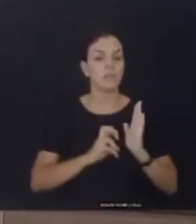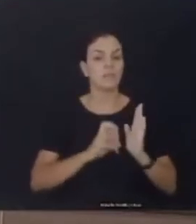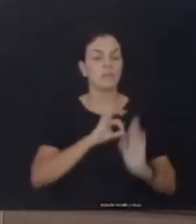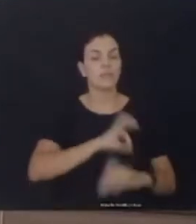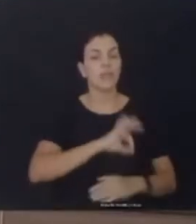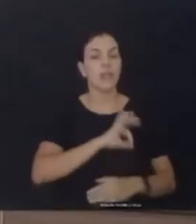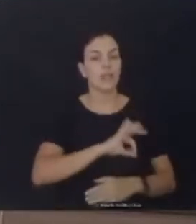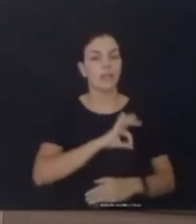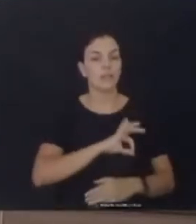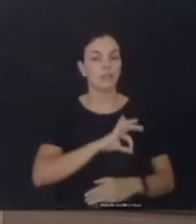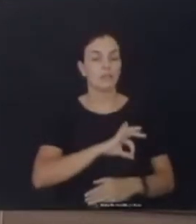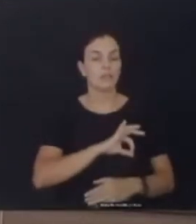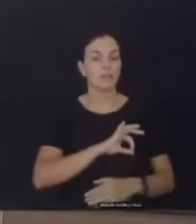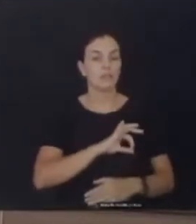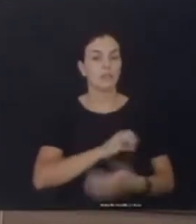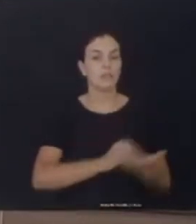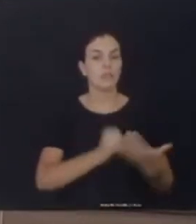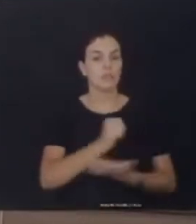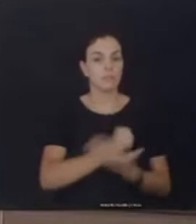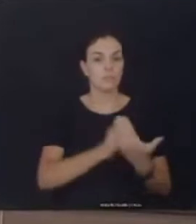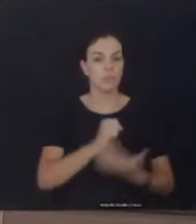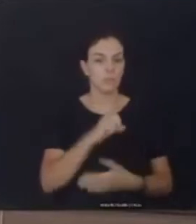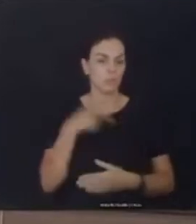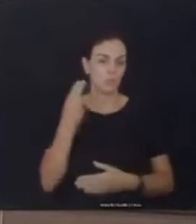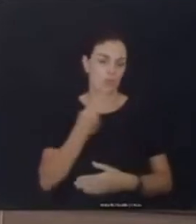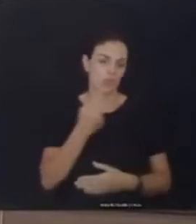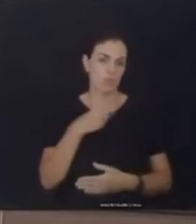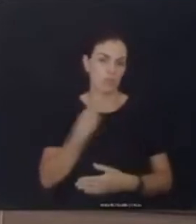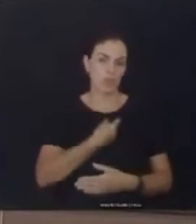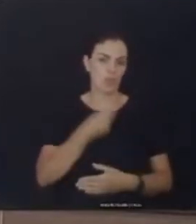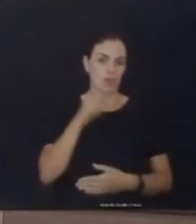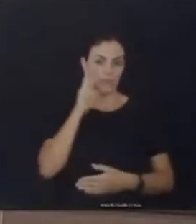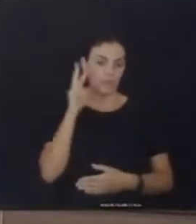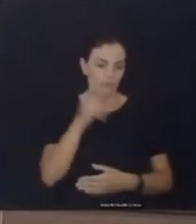Então, nós não podemos olhar a minoria como maioria.